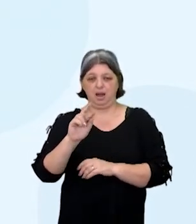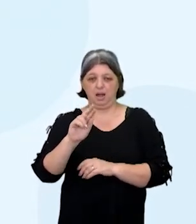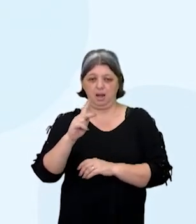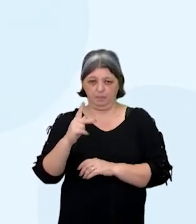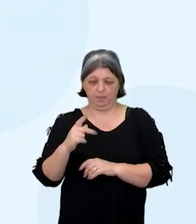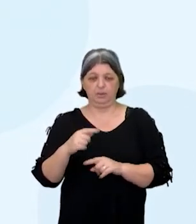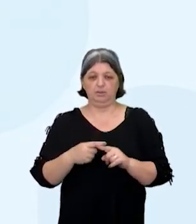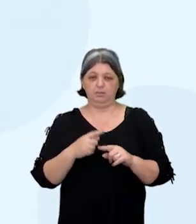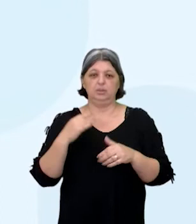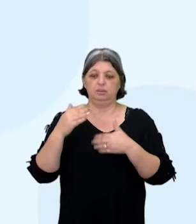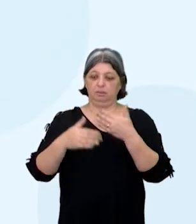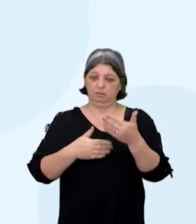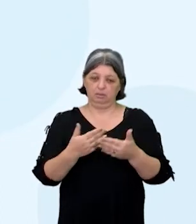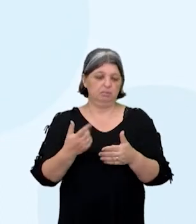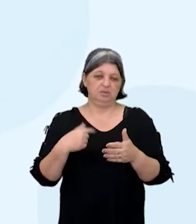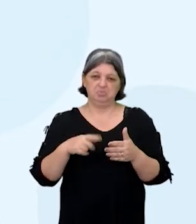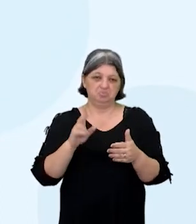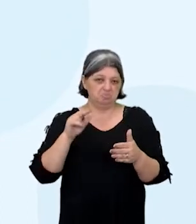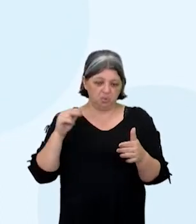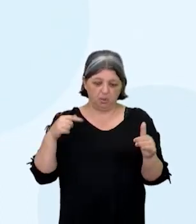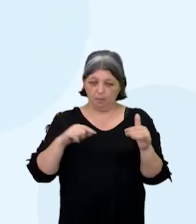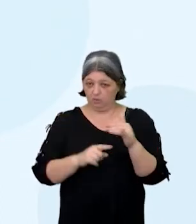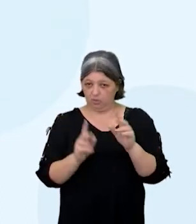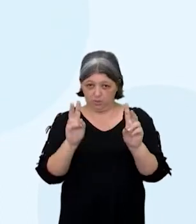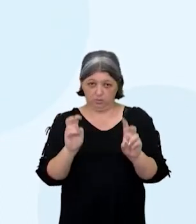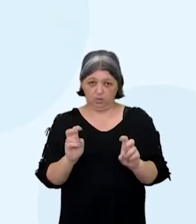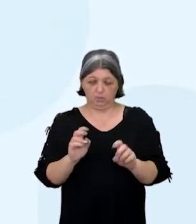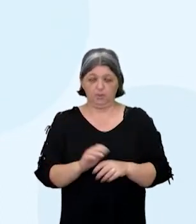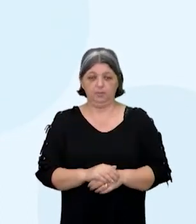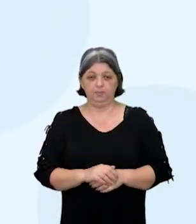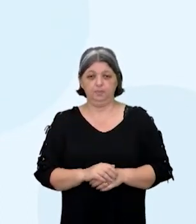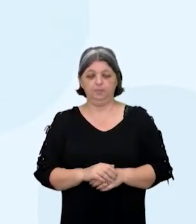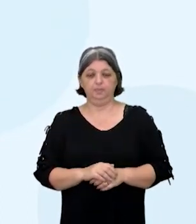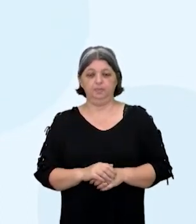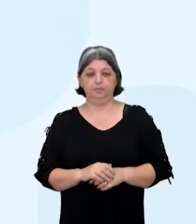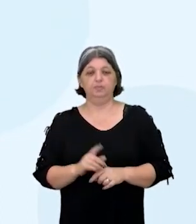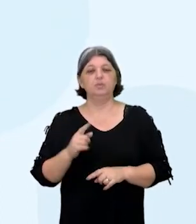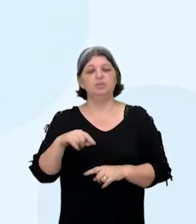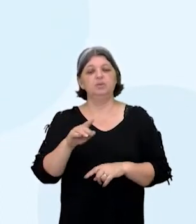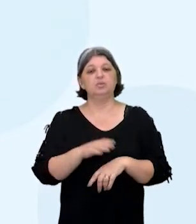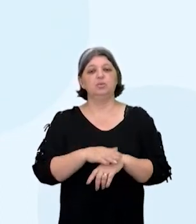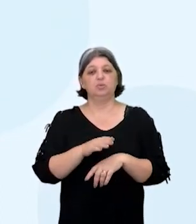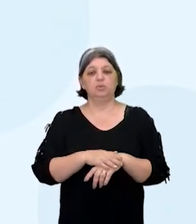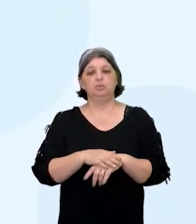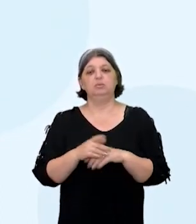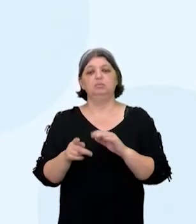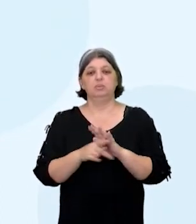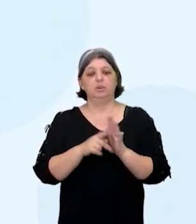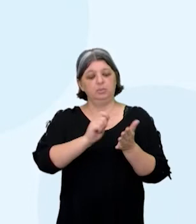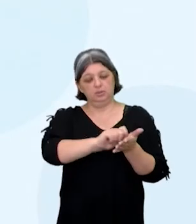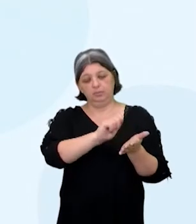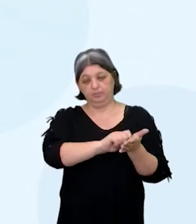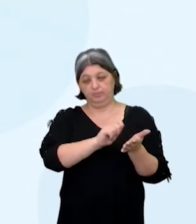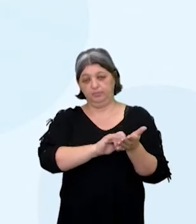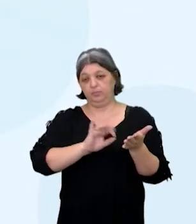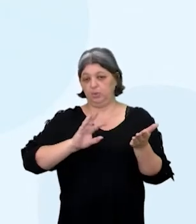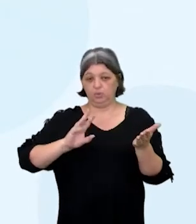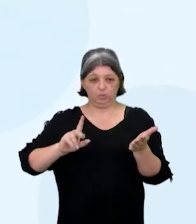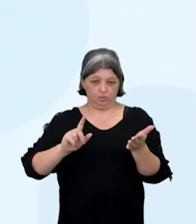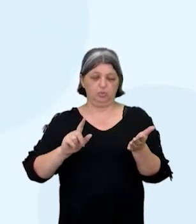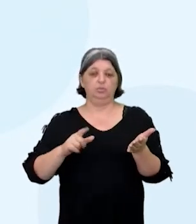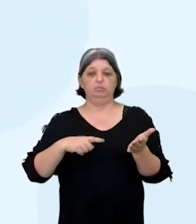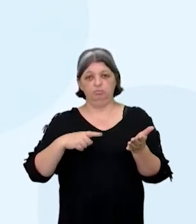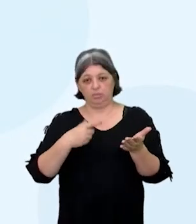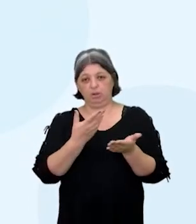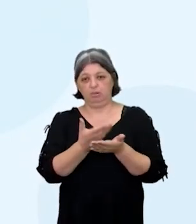de desenvolvimento, mas eu nunca me aprofundei no assunto, e vocês vão fazer a questão dos registros das ações sobre